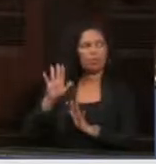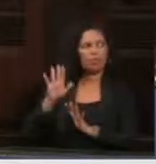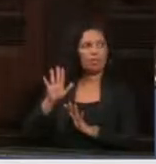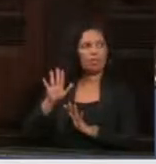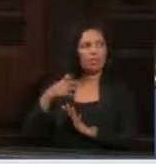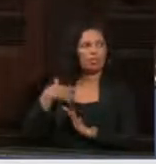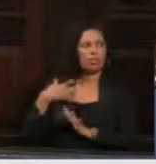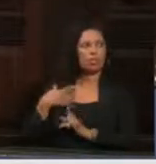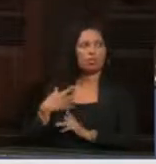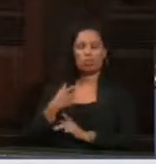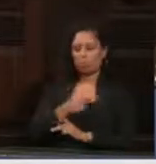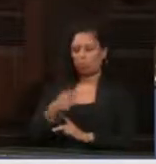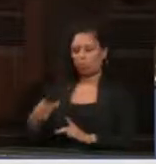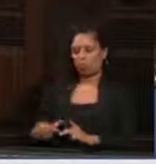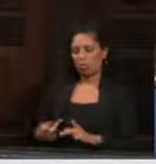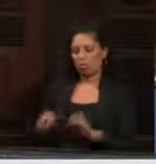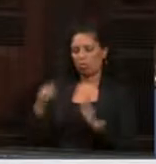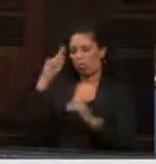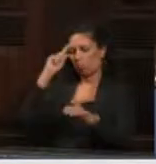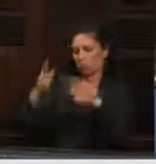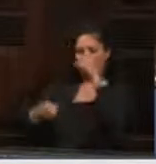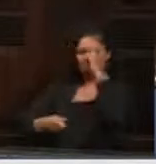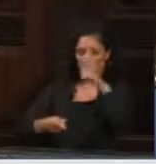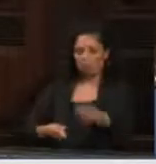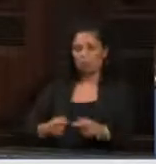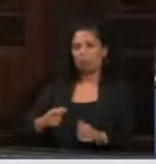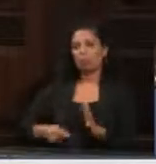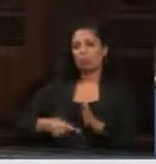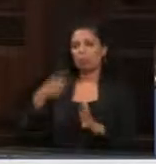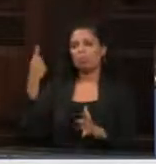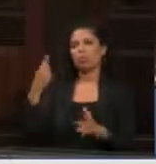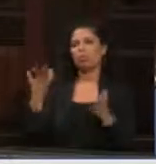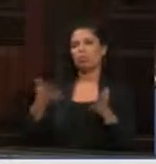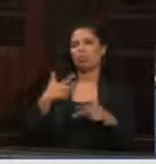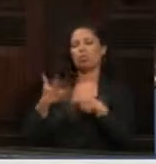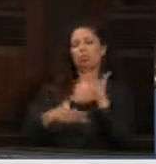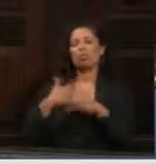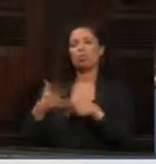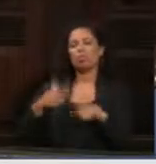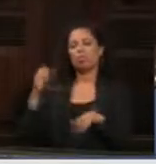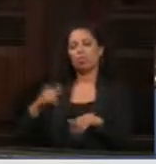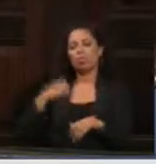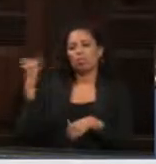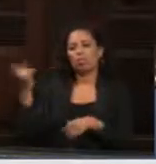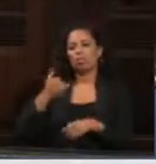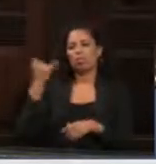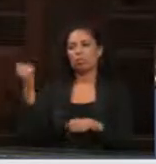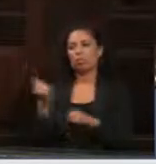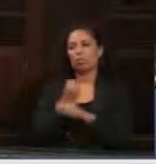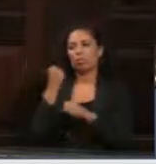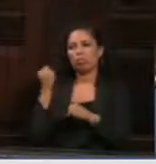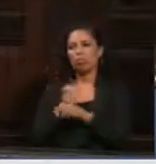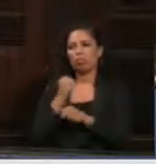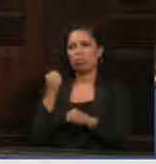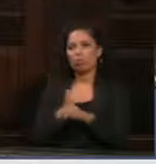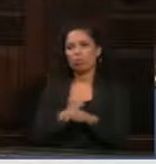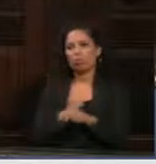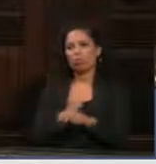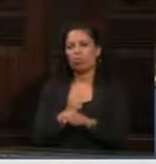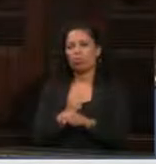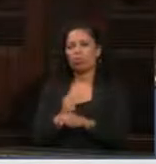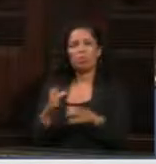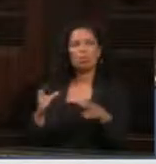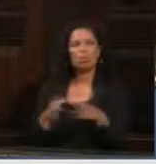presidirei em primeiro lugar eu quero ressaltar a importância de construirmos na comissão